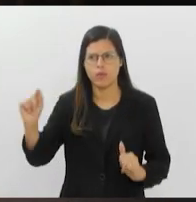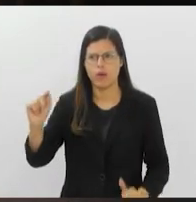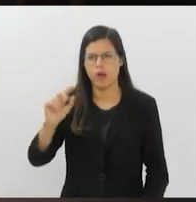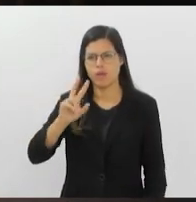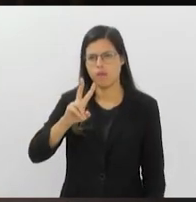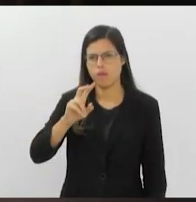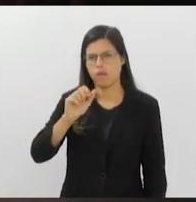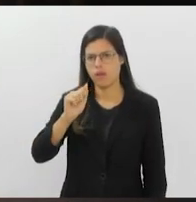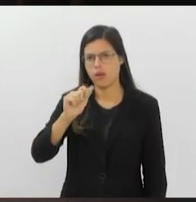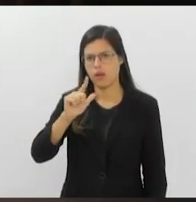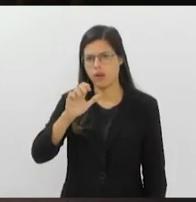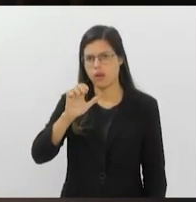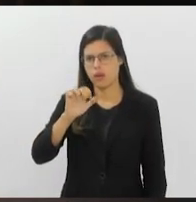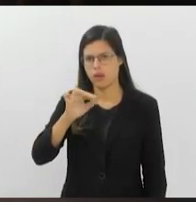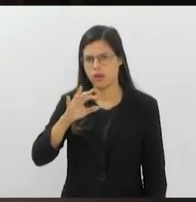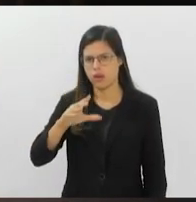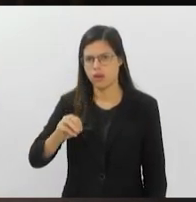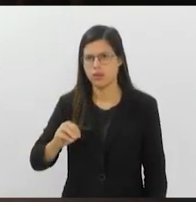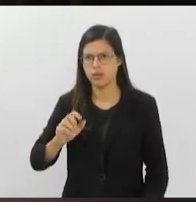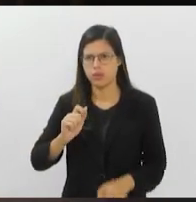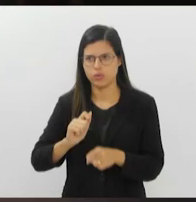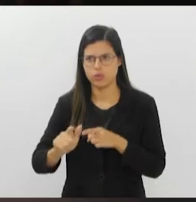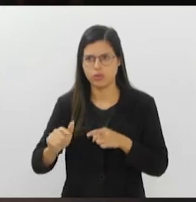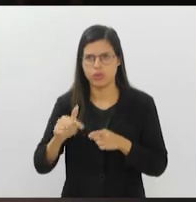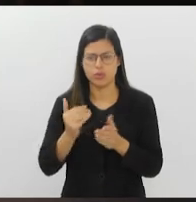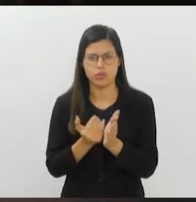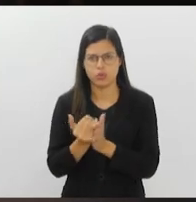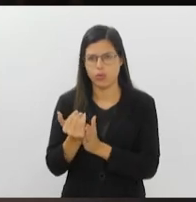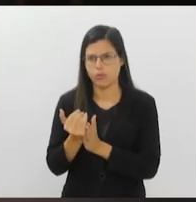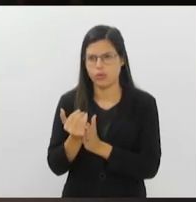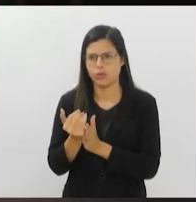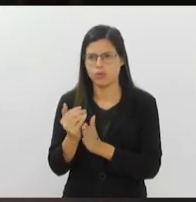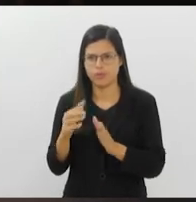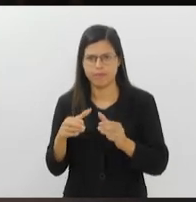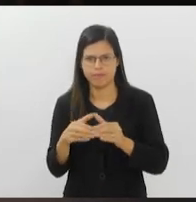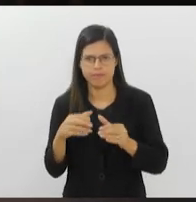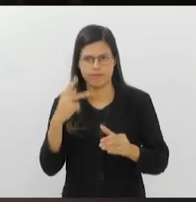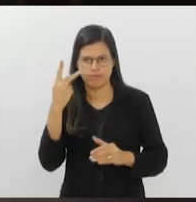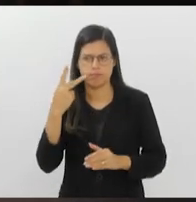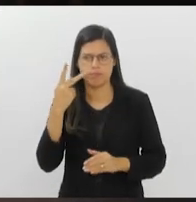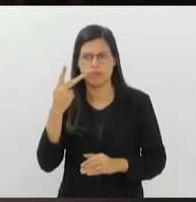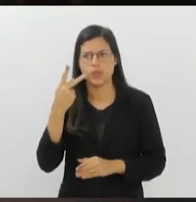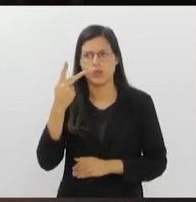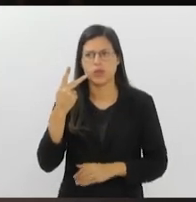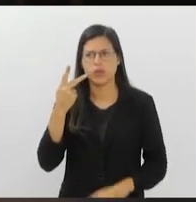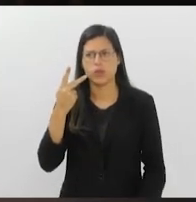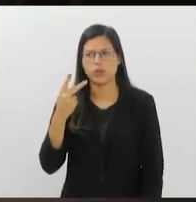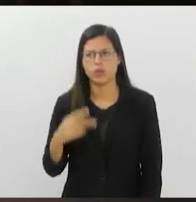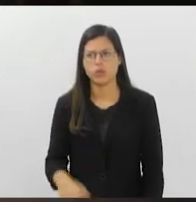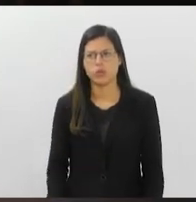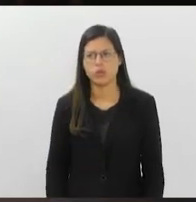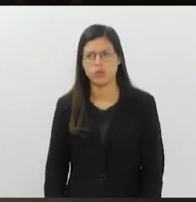começou aqui a nossa frente parlamentar, né, e que